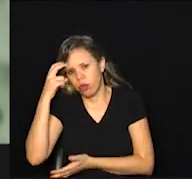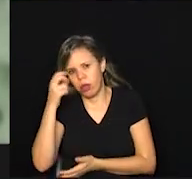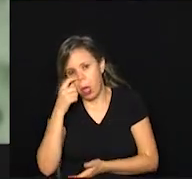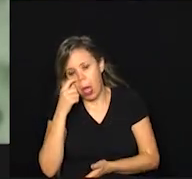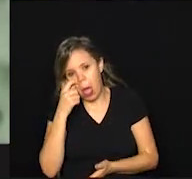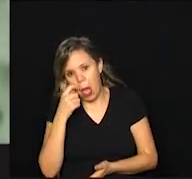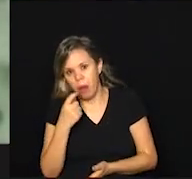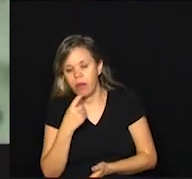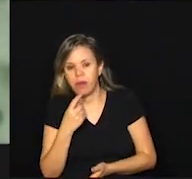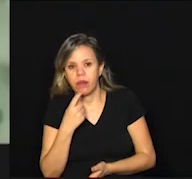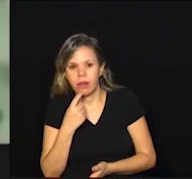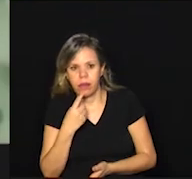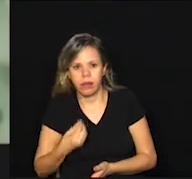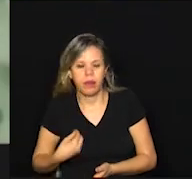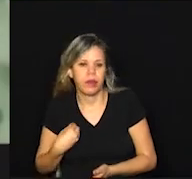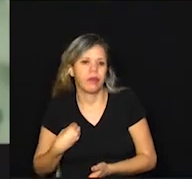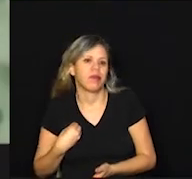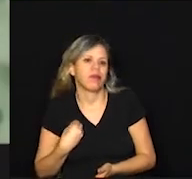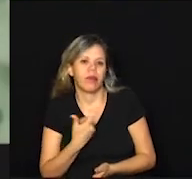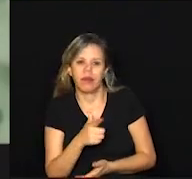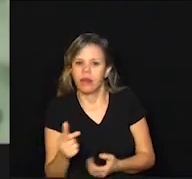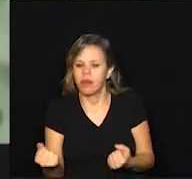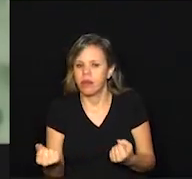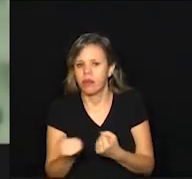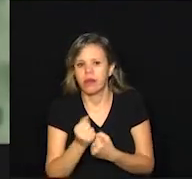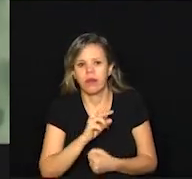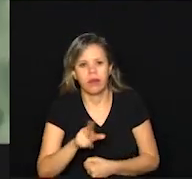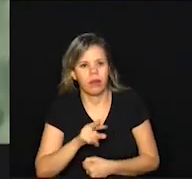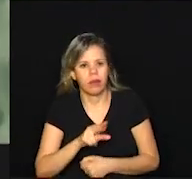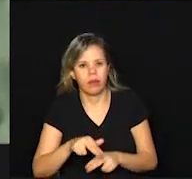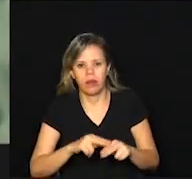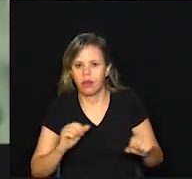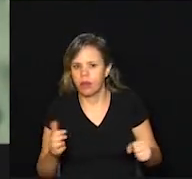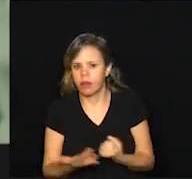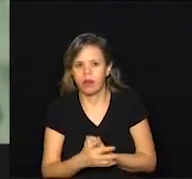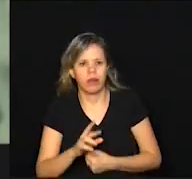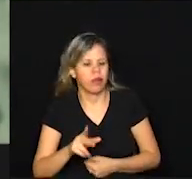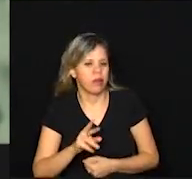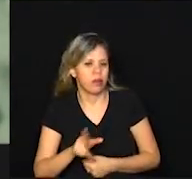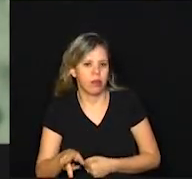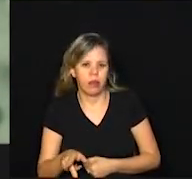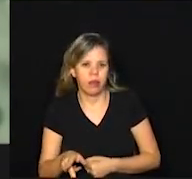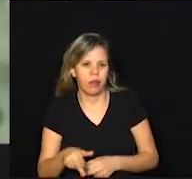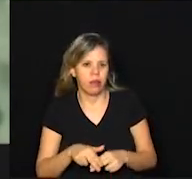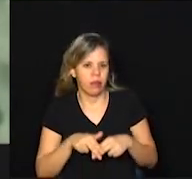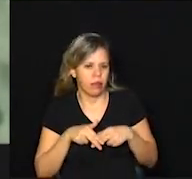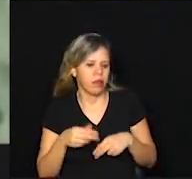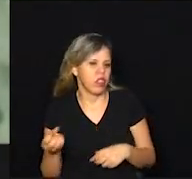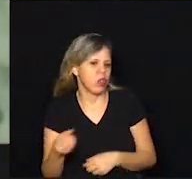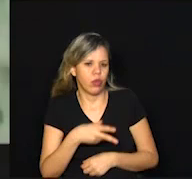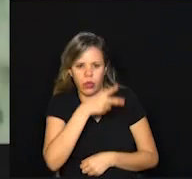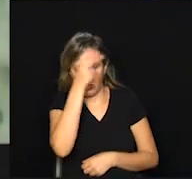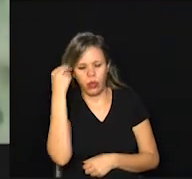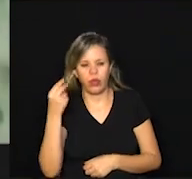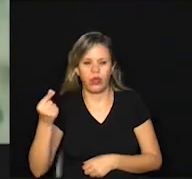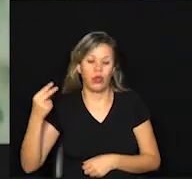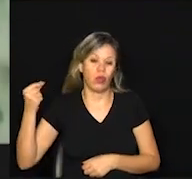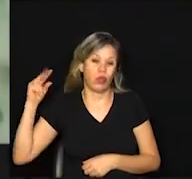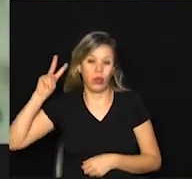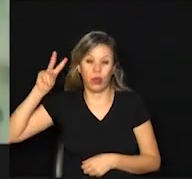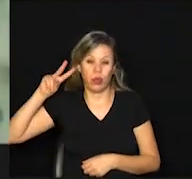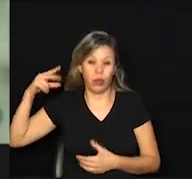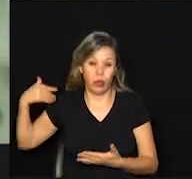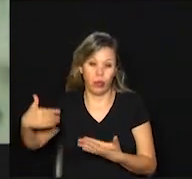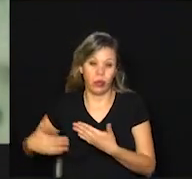de Campinas que estão desamparados e não é pela pandemia não é por esse novo prefeito é algo histórico